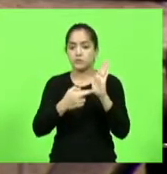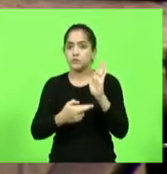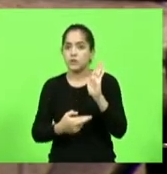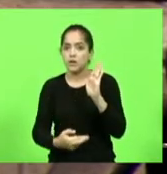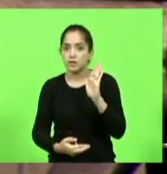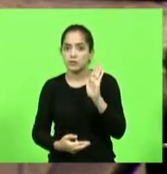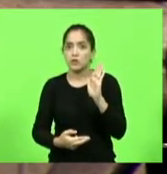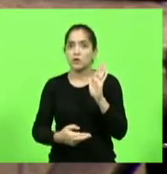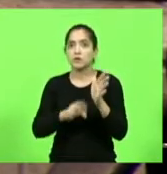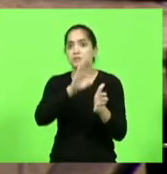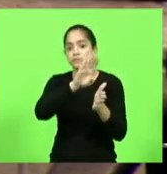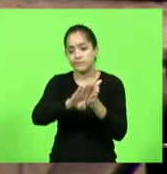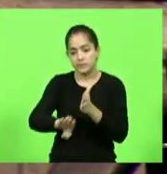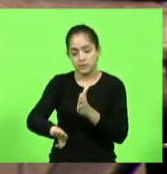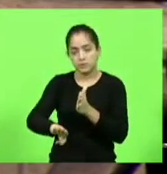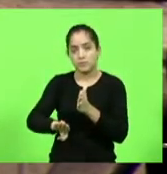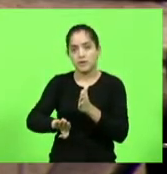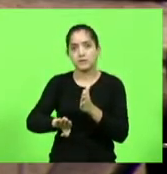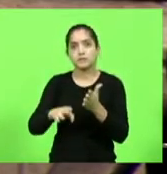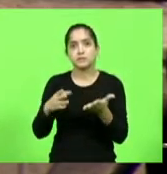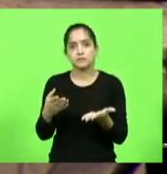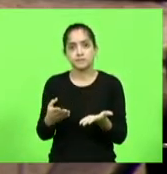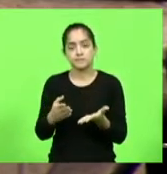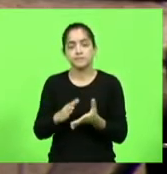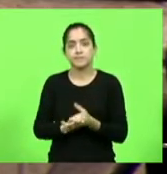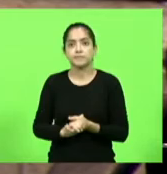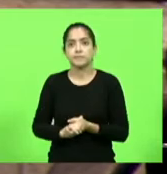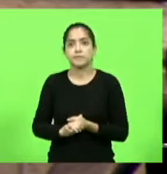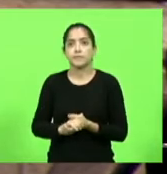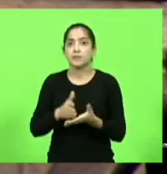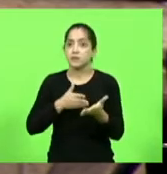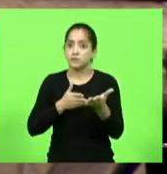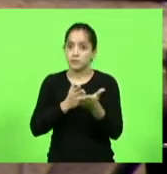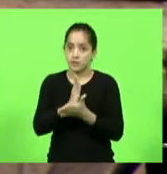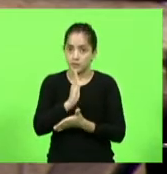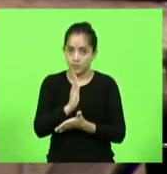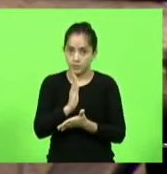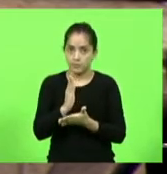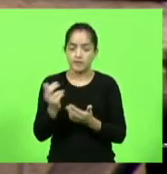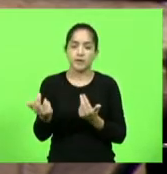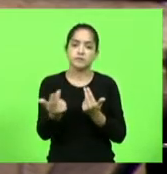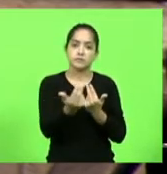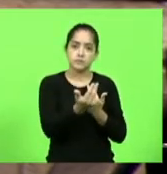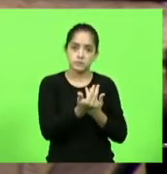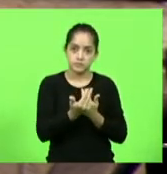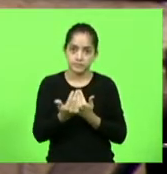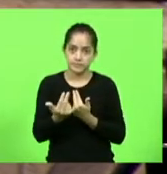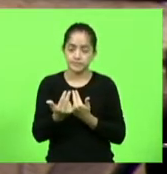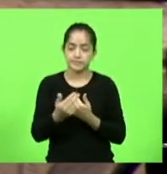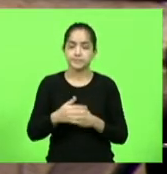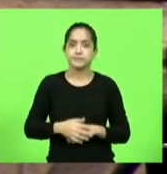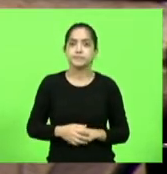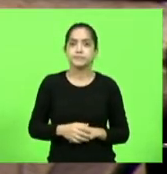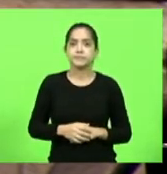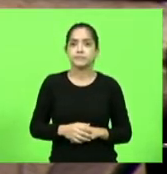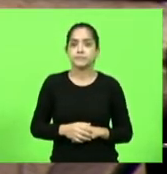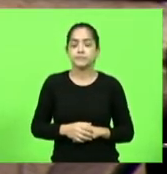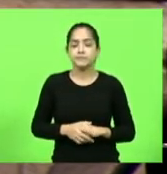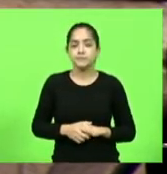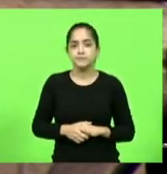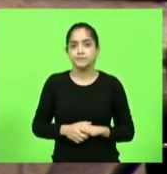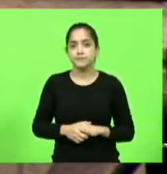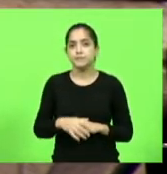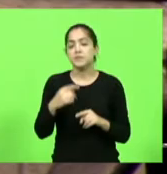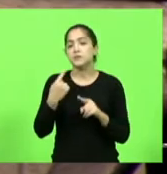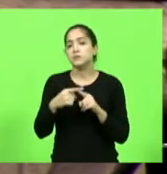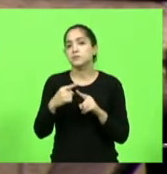para a derrubada do veto também, que foi aprovado por unanimidade da CCJ. E por que eu